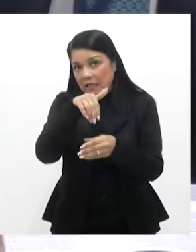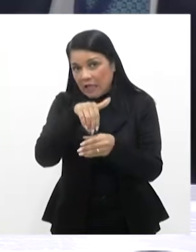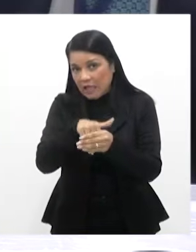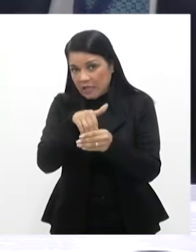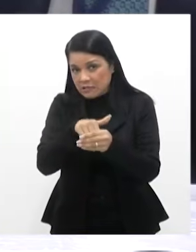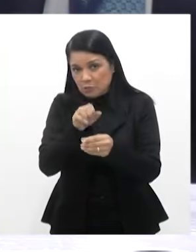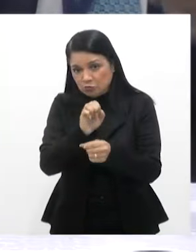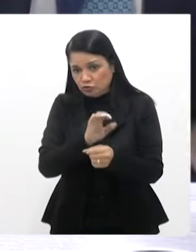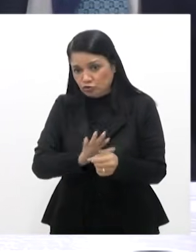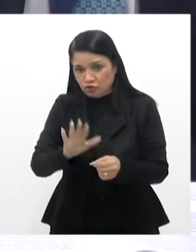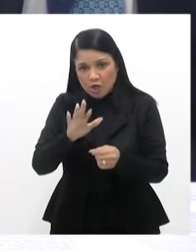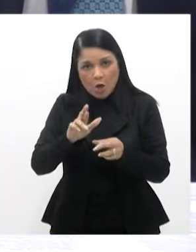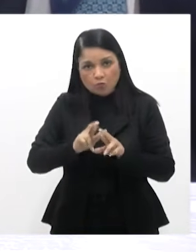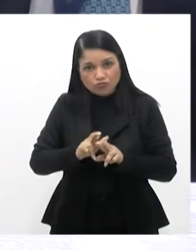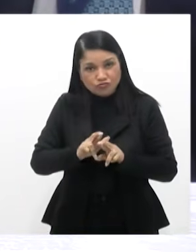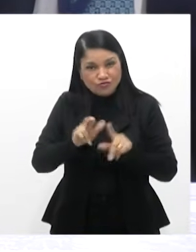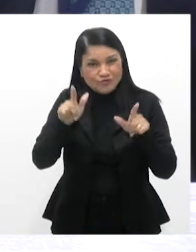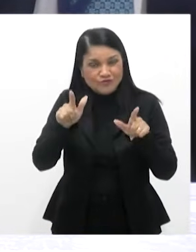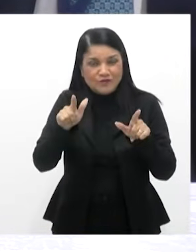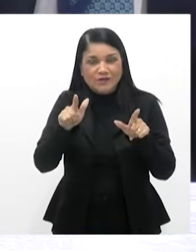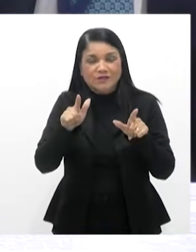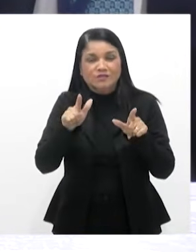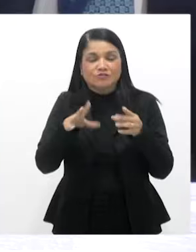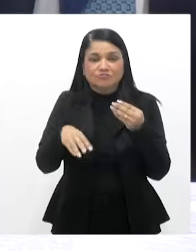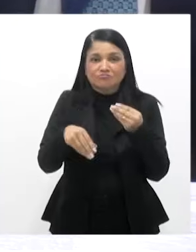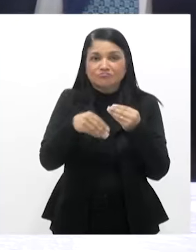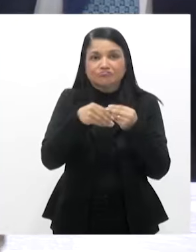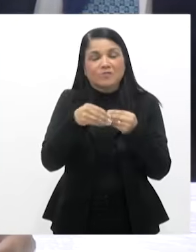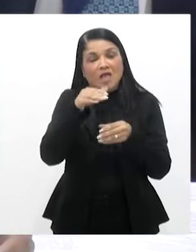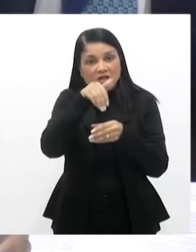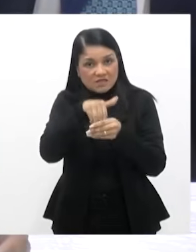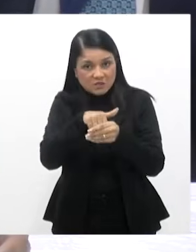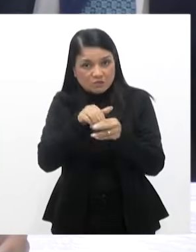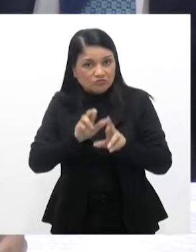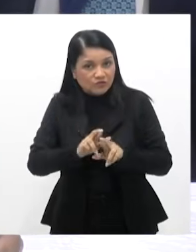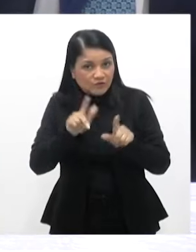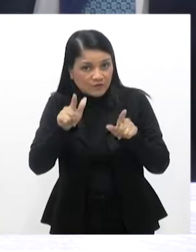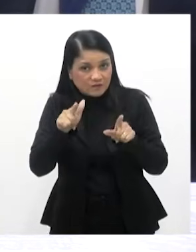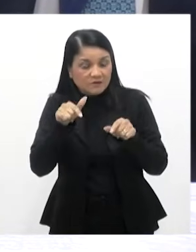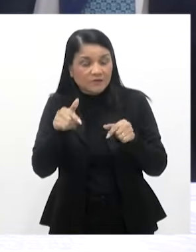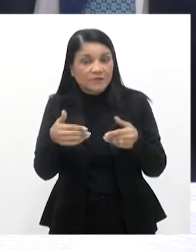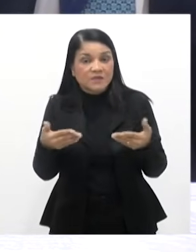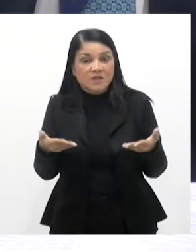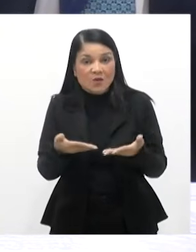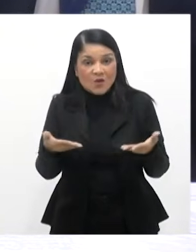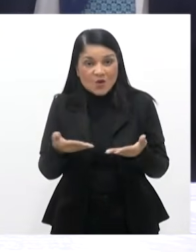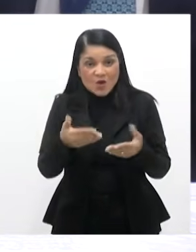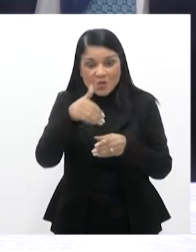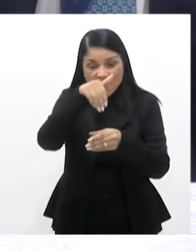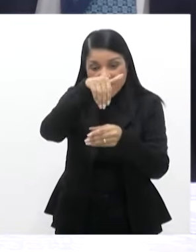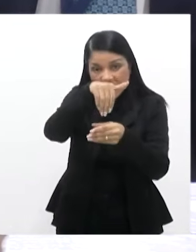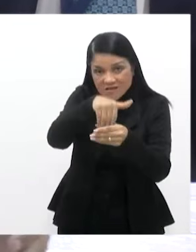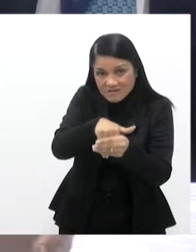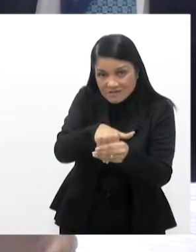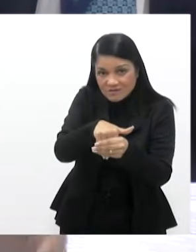geral, complementar nem suplementar, não é uma eleição regida